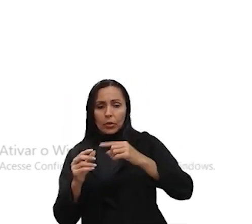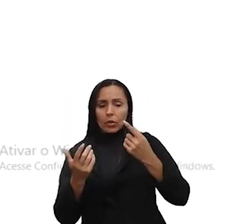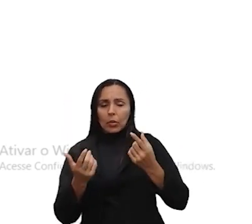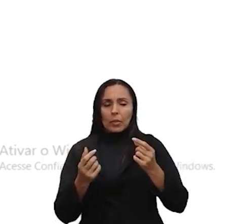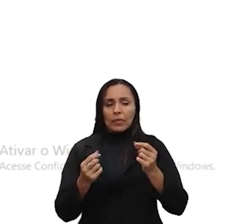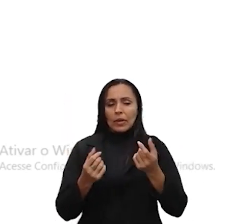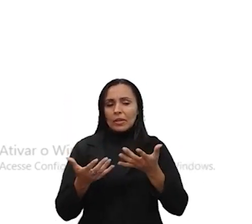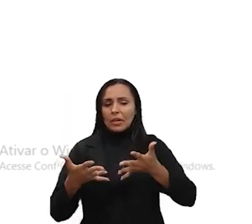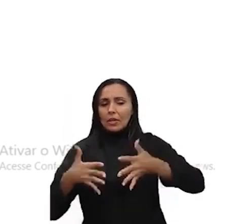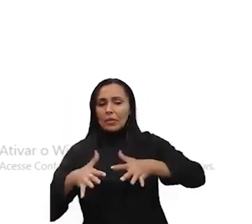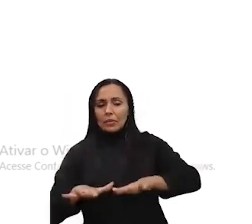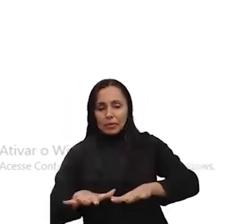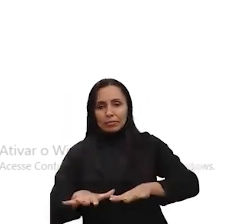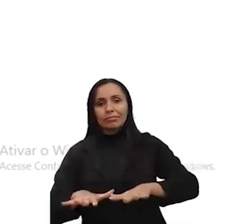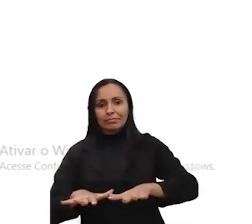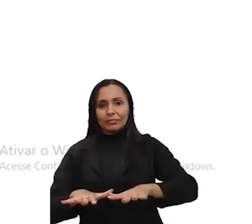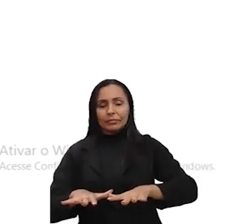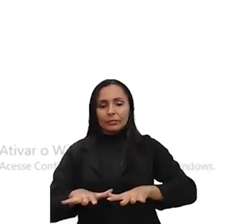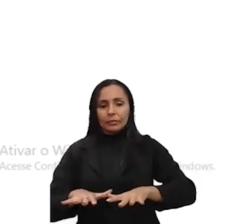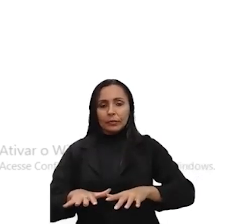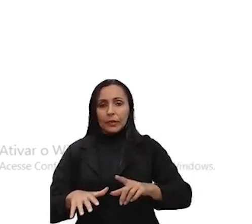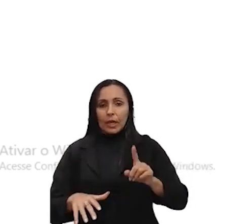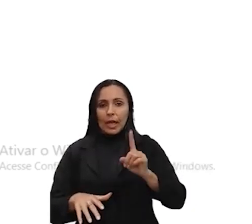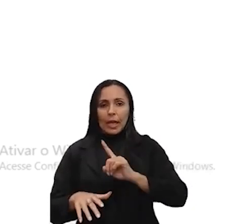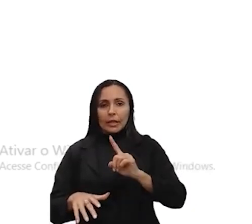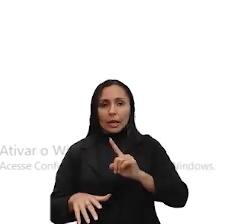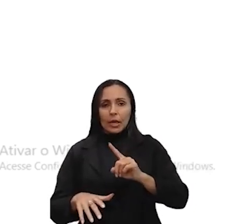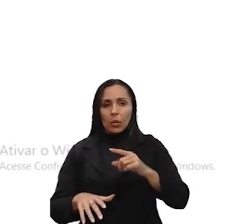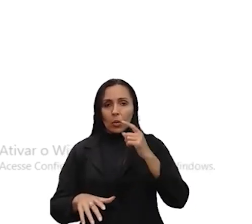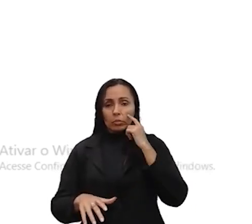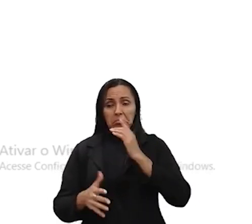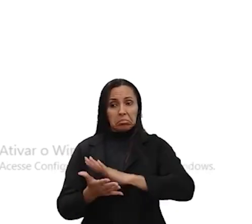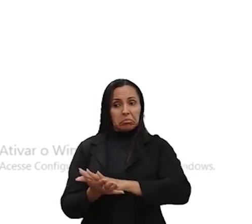feita a inclusão. A inclusão é não distinguir